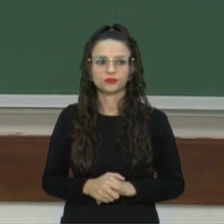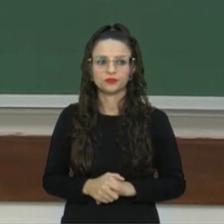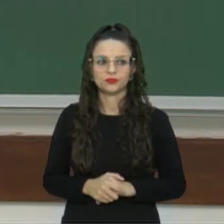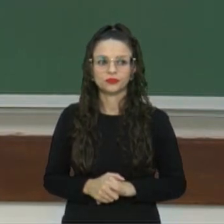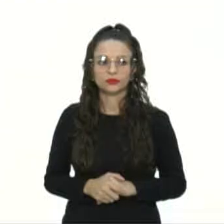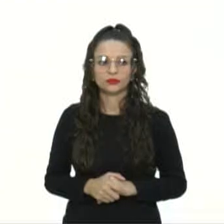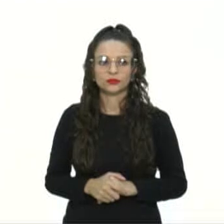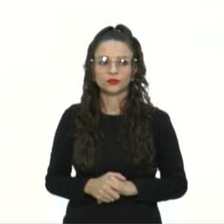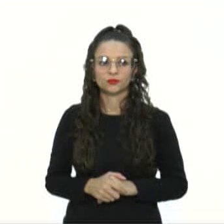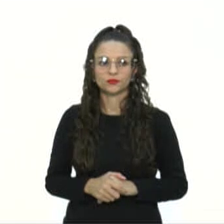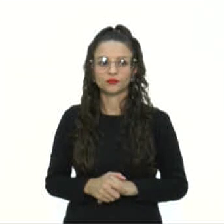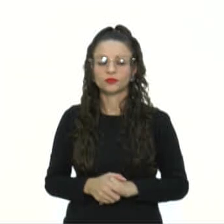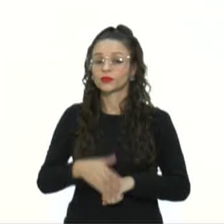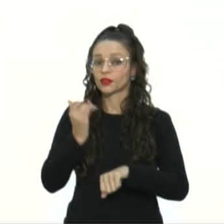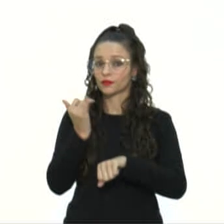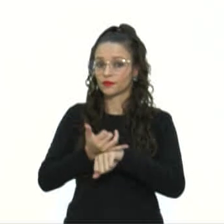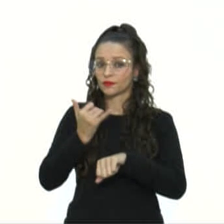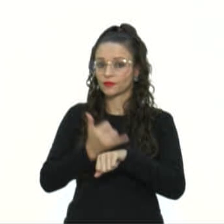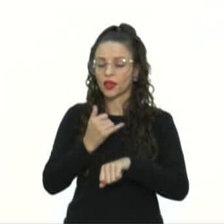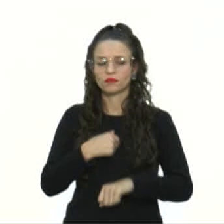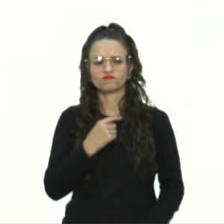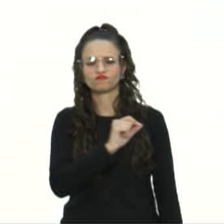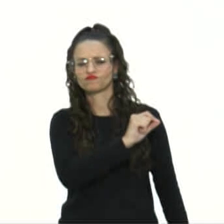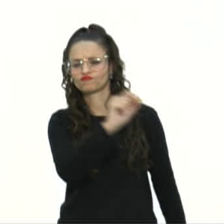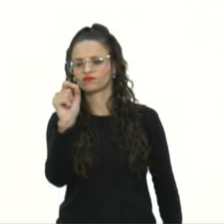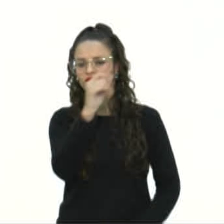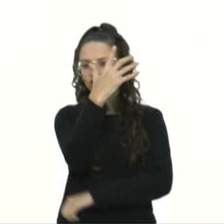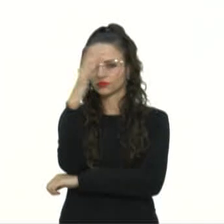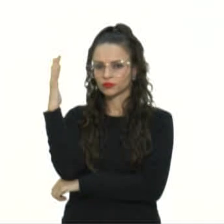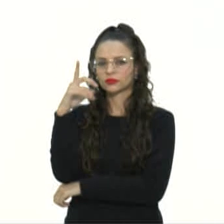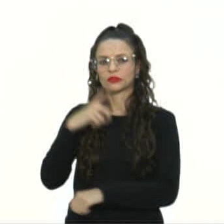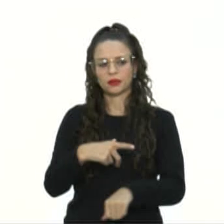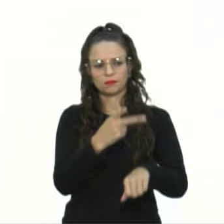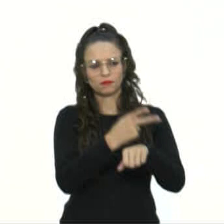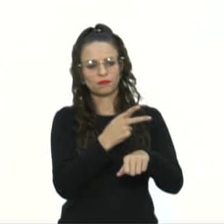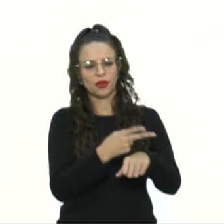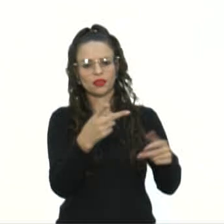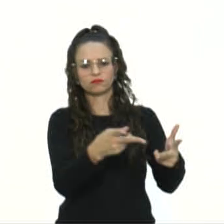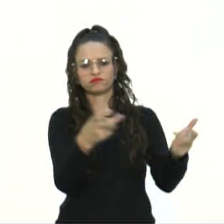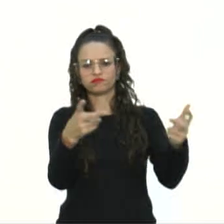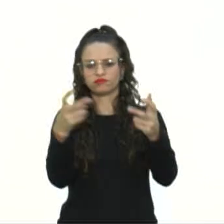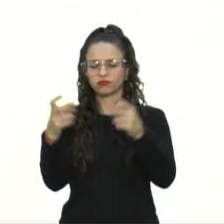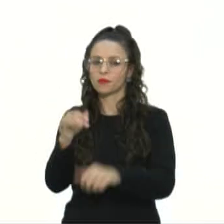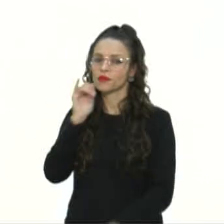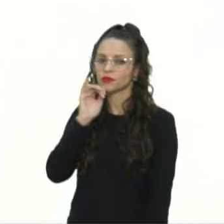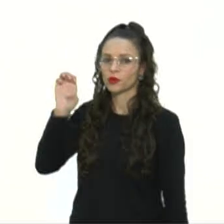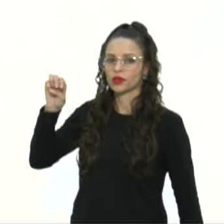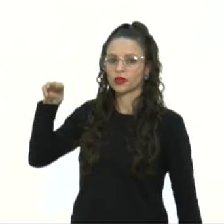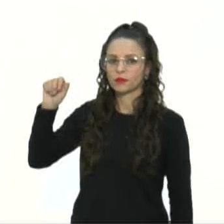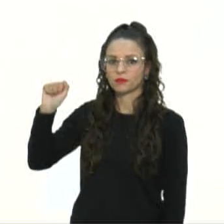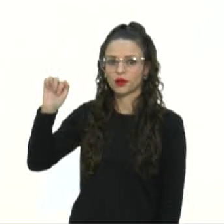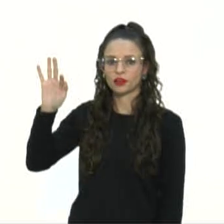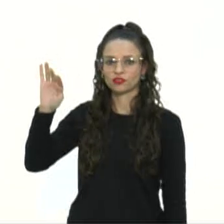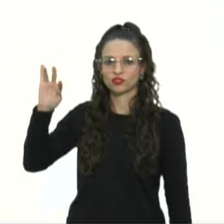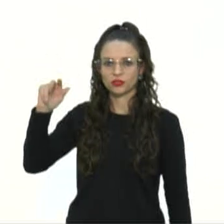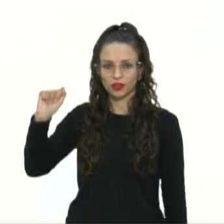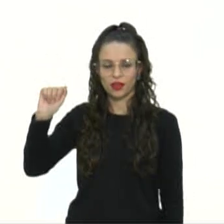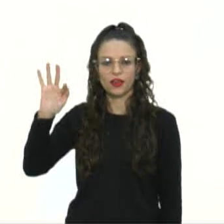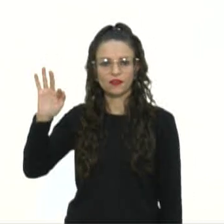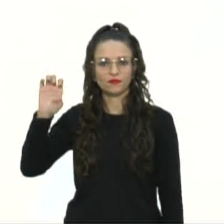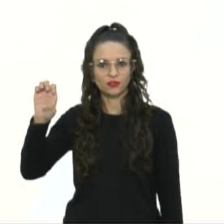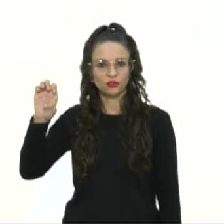só. O ferro é encontrado na natureza na forma de seus minérios, tais como a hematita, F2O3,